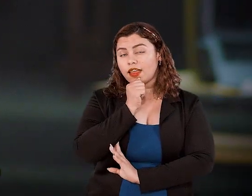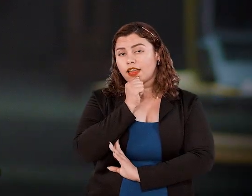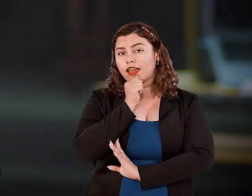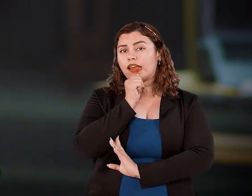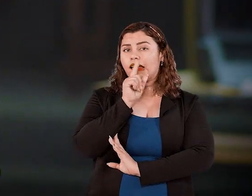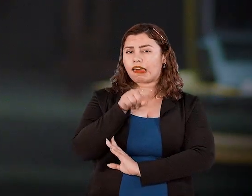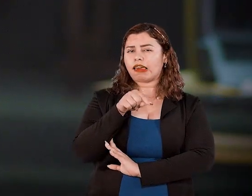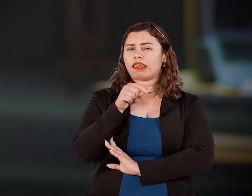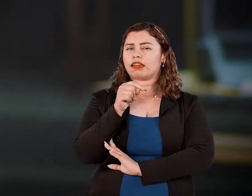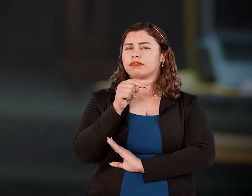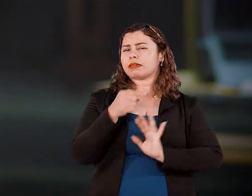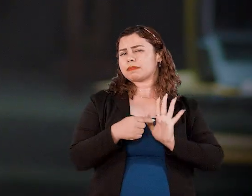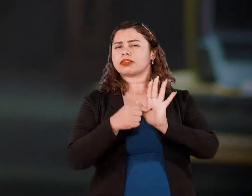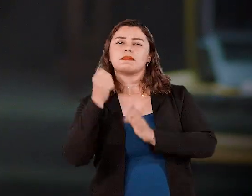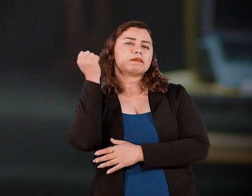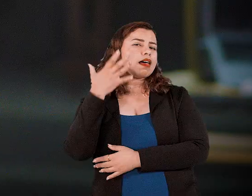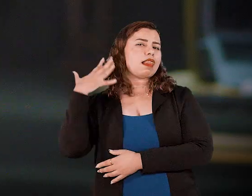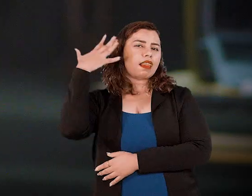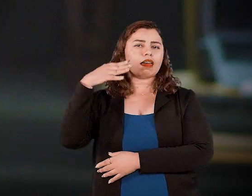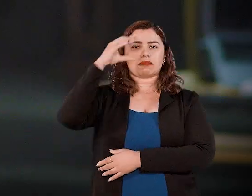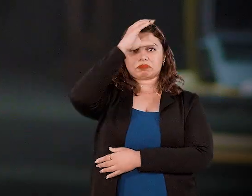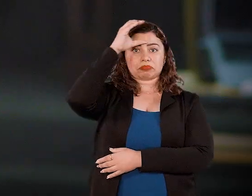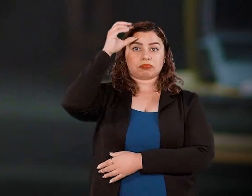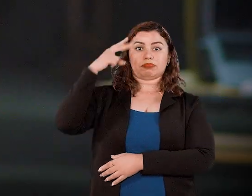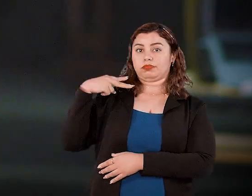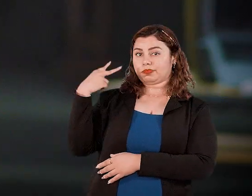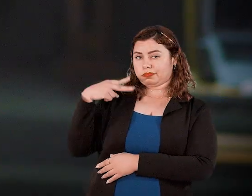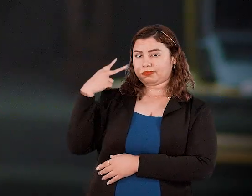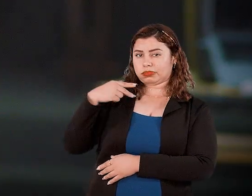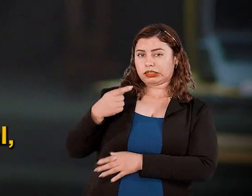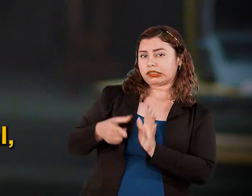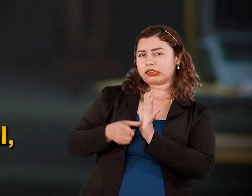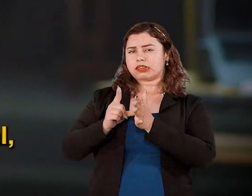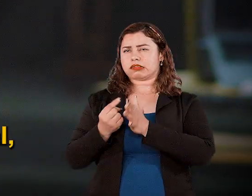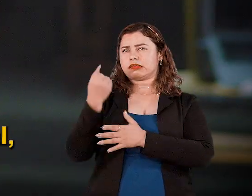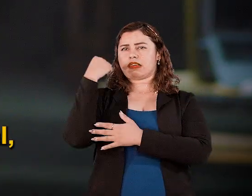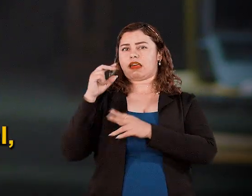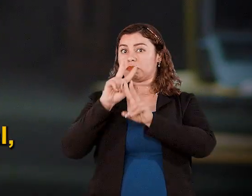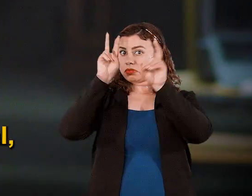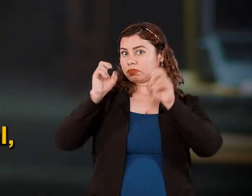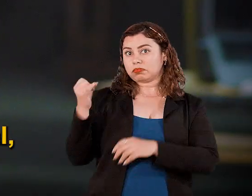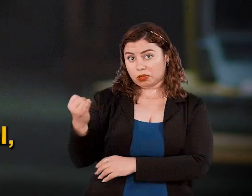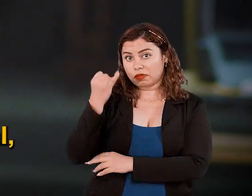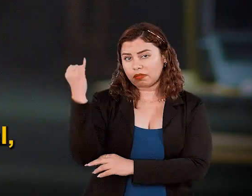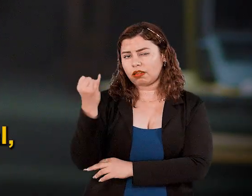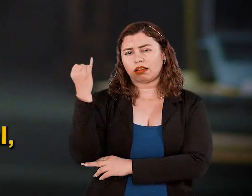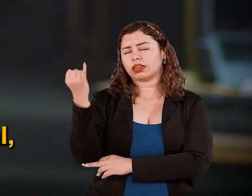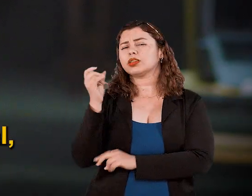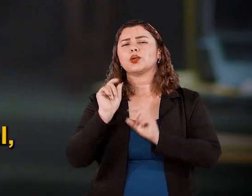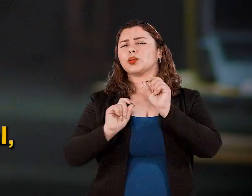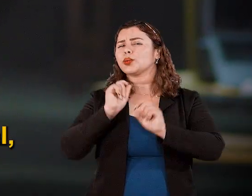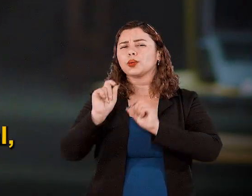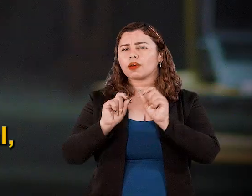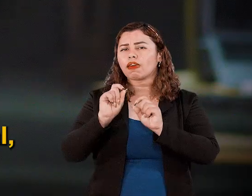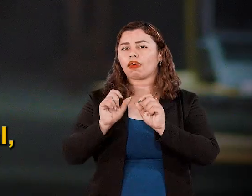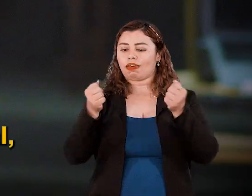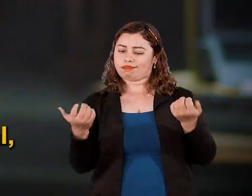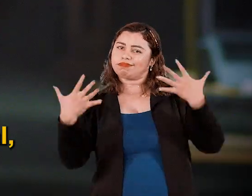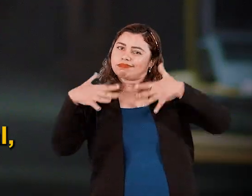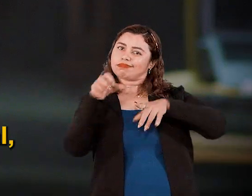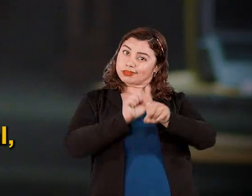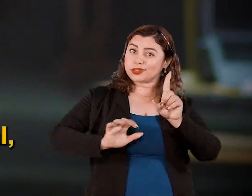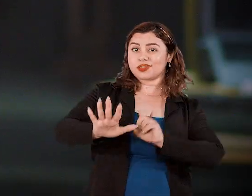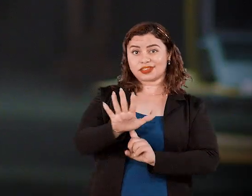ainda, ele dá uma palestra na Câmara dos Vereadores, na época intendência municipal, falando